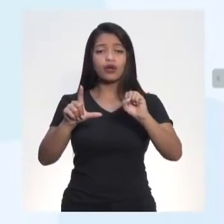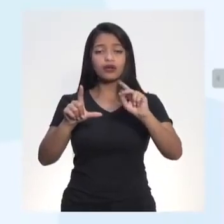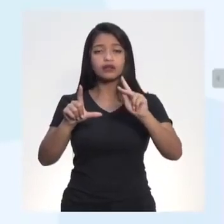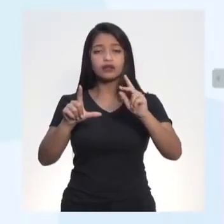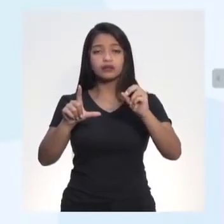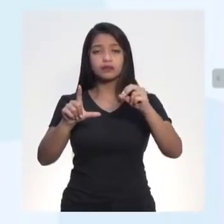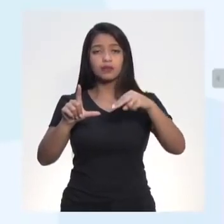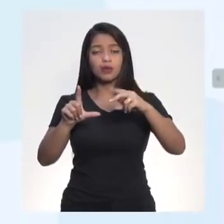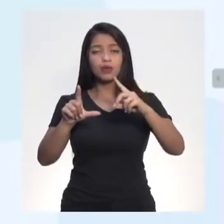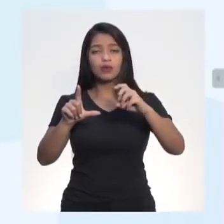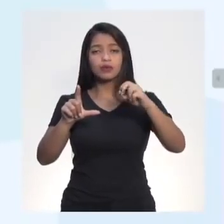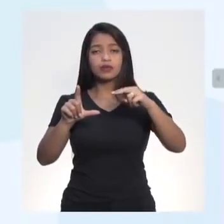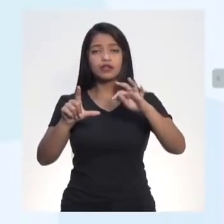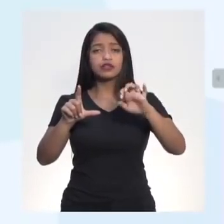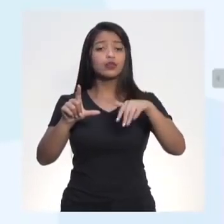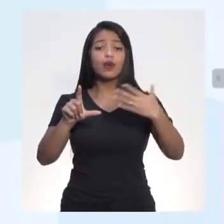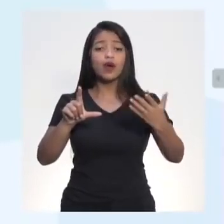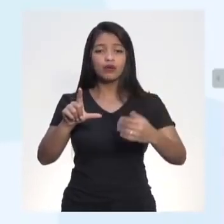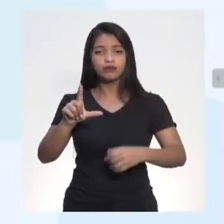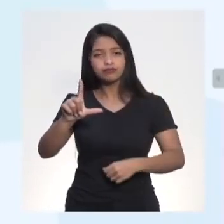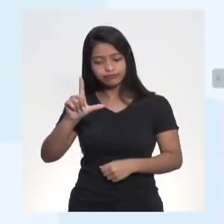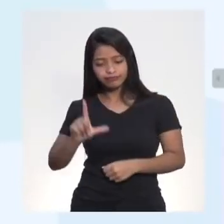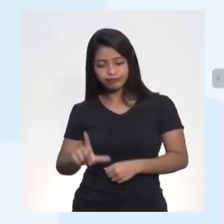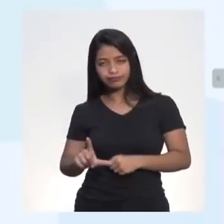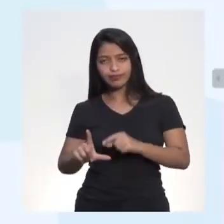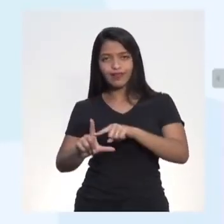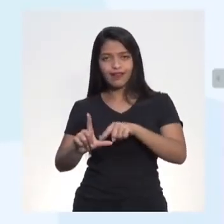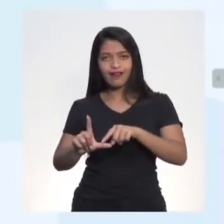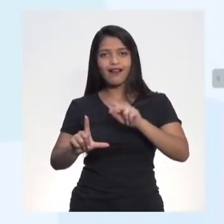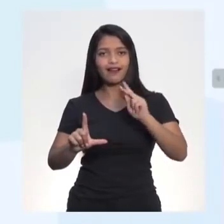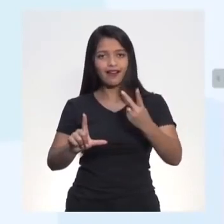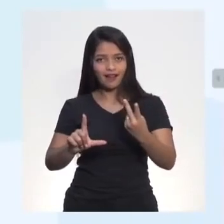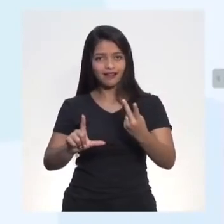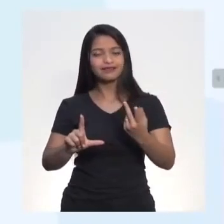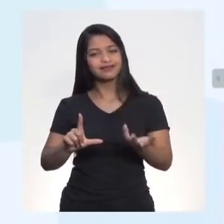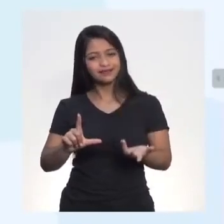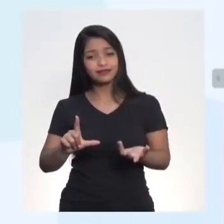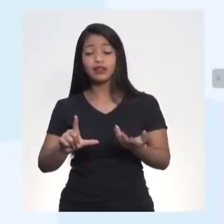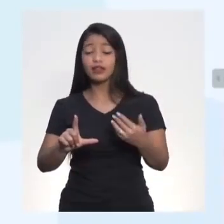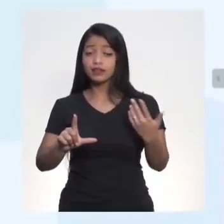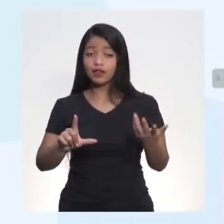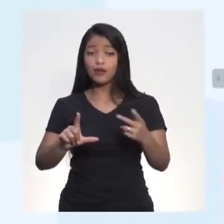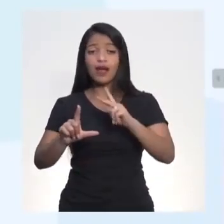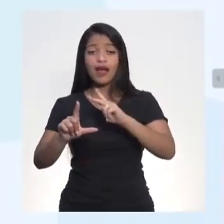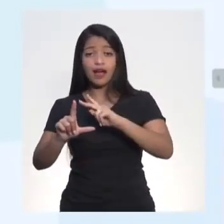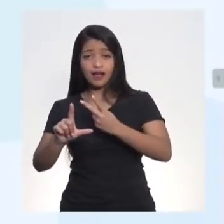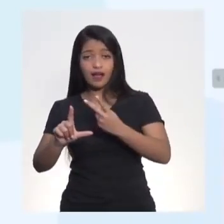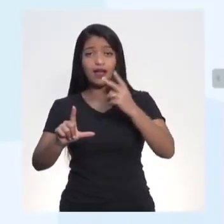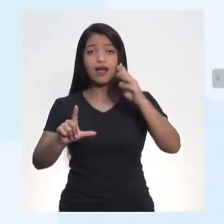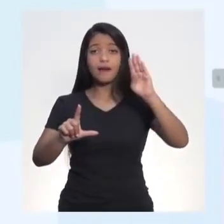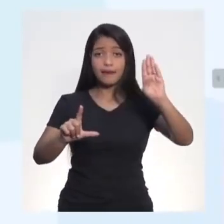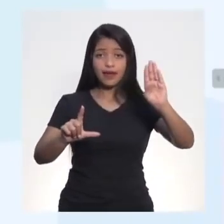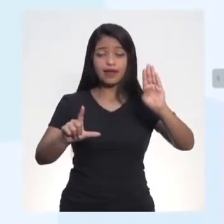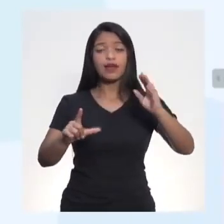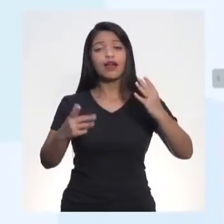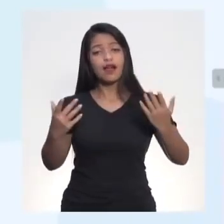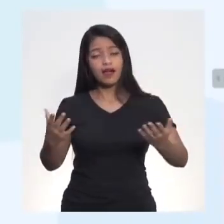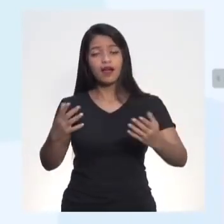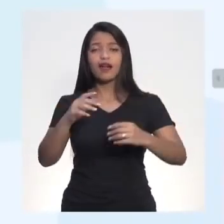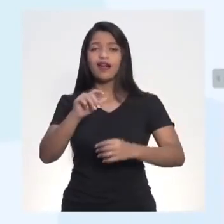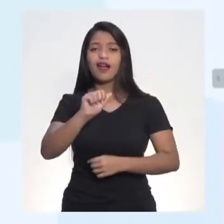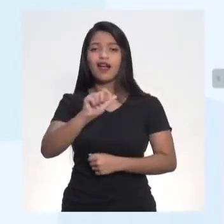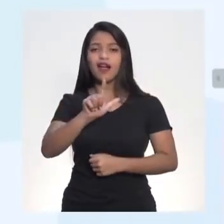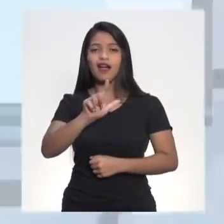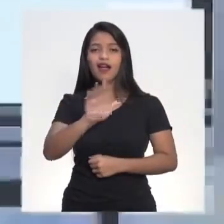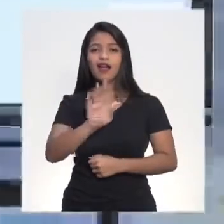definição? Que eles são alternos externos. Seria basicamente essa relação aí. Aí, é claro,